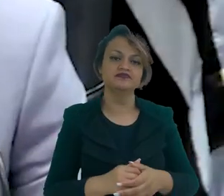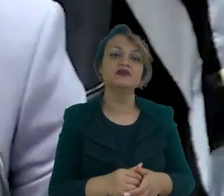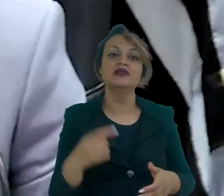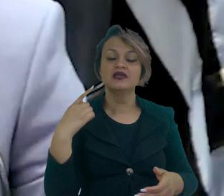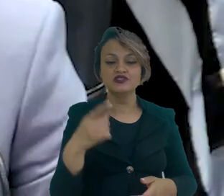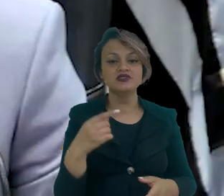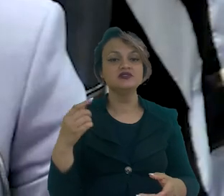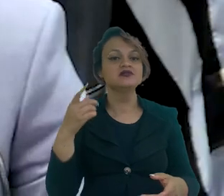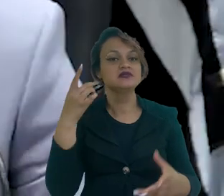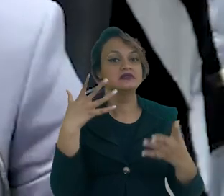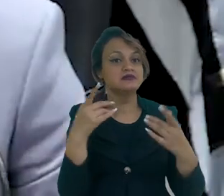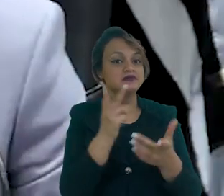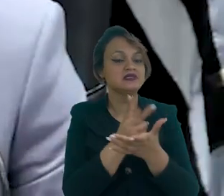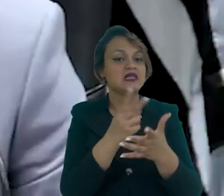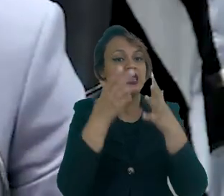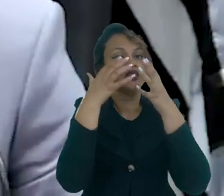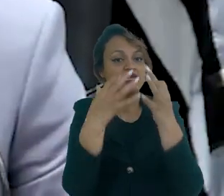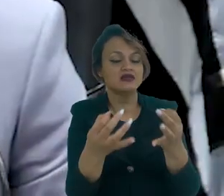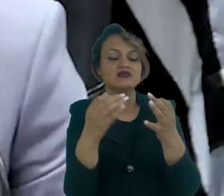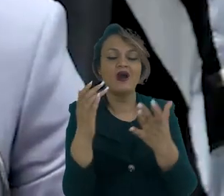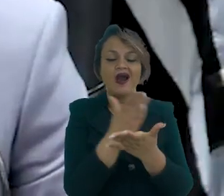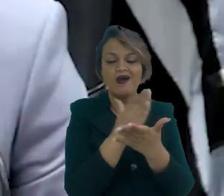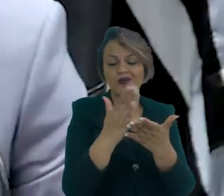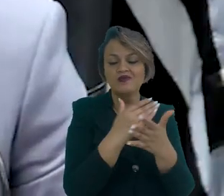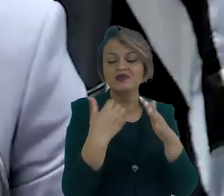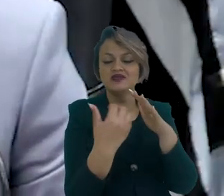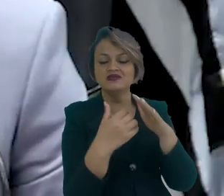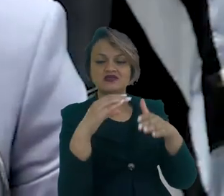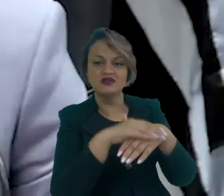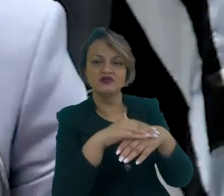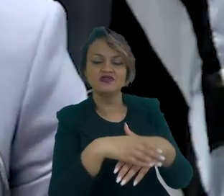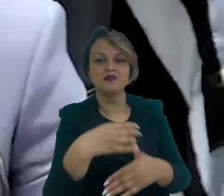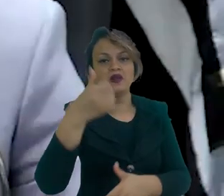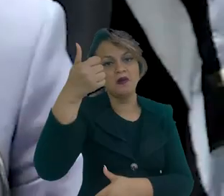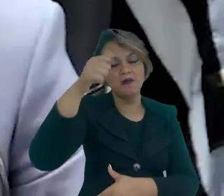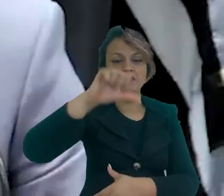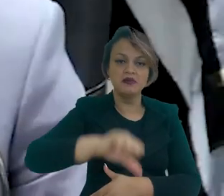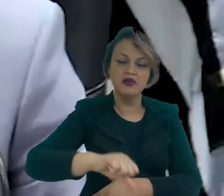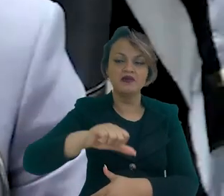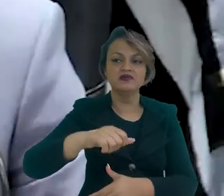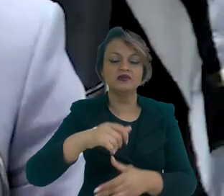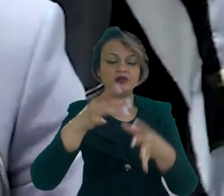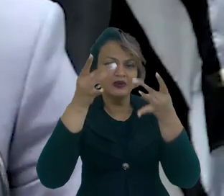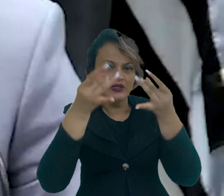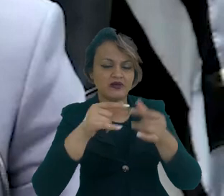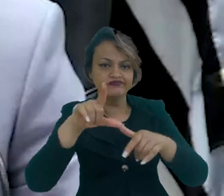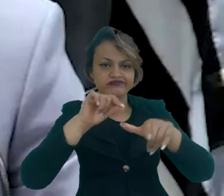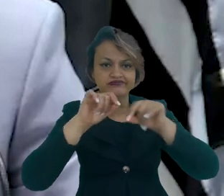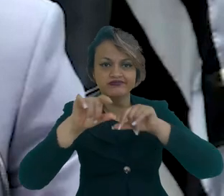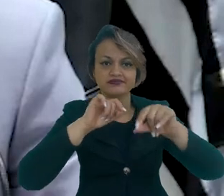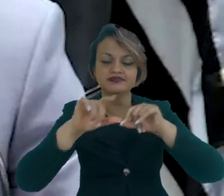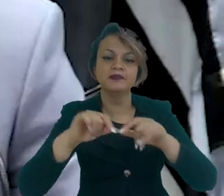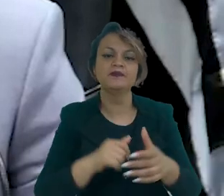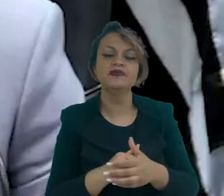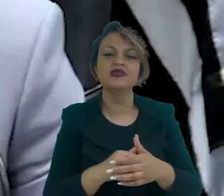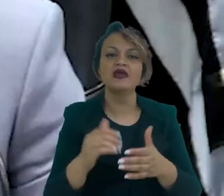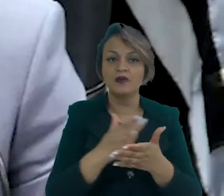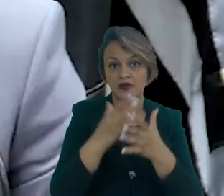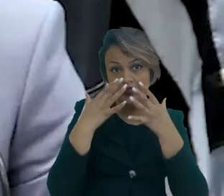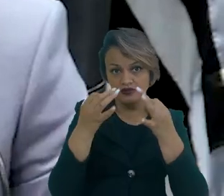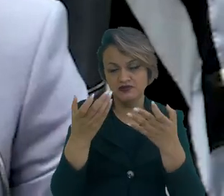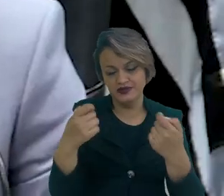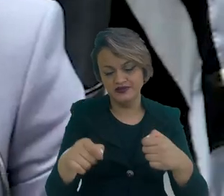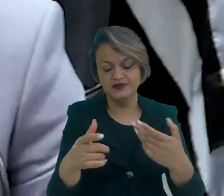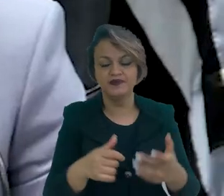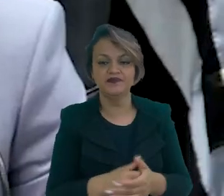publicações né hoje se publica tudo né a gente tem que sempre se atentar Às vezes tem editoras são melhores que as outras em sentido de